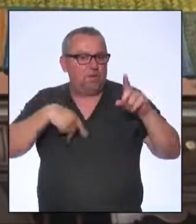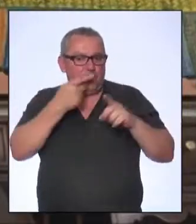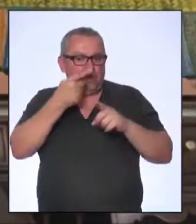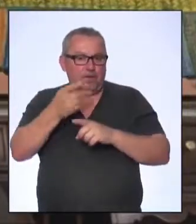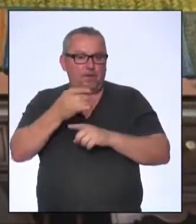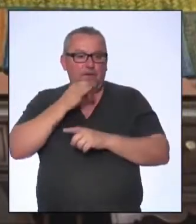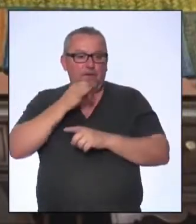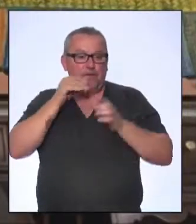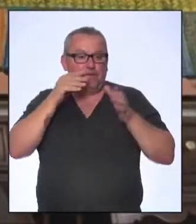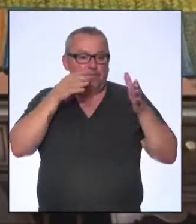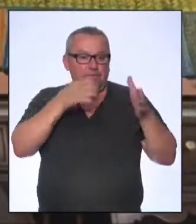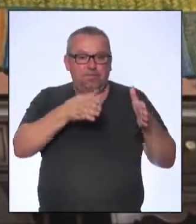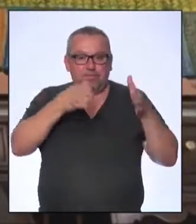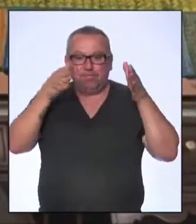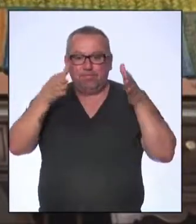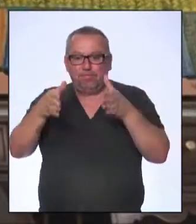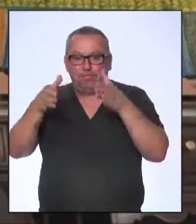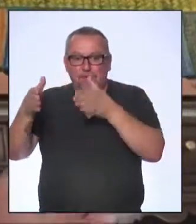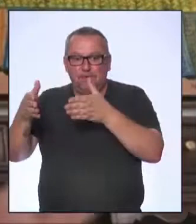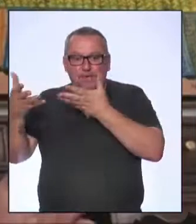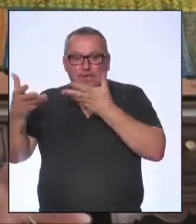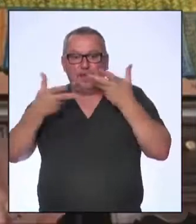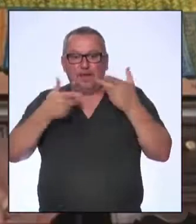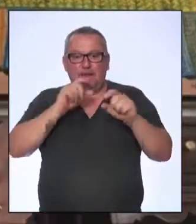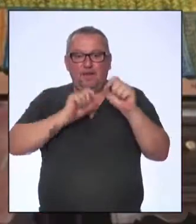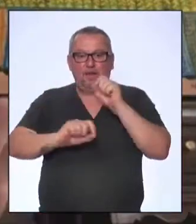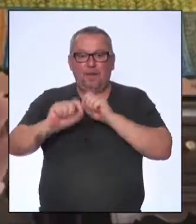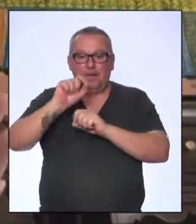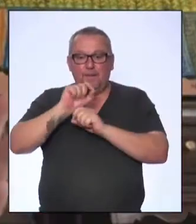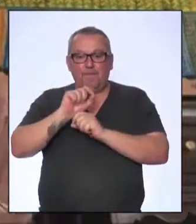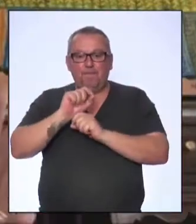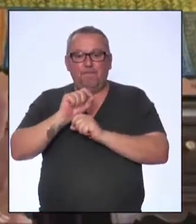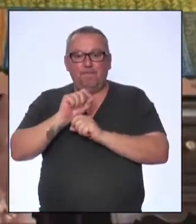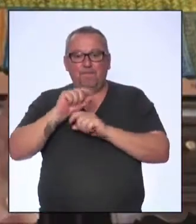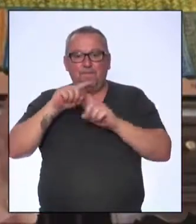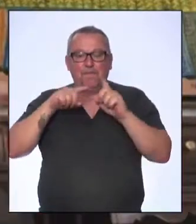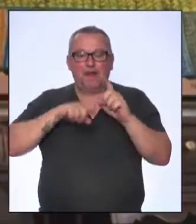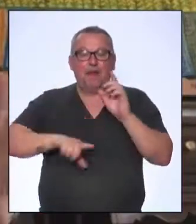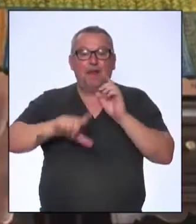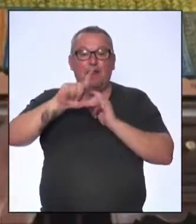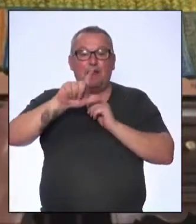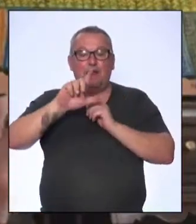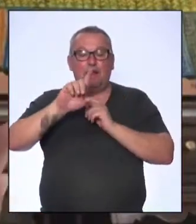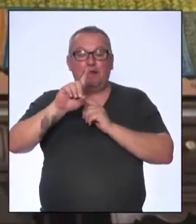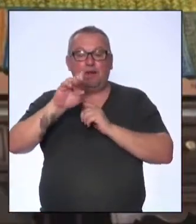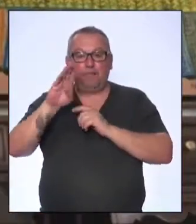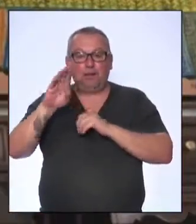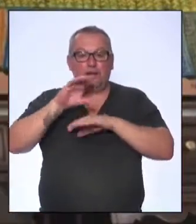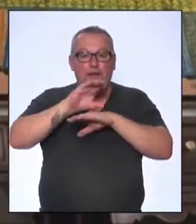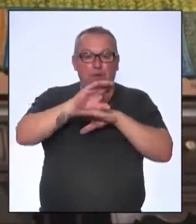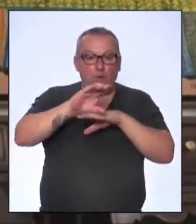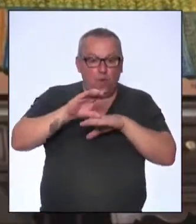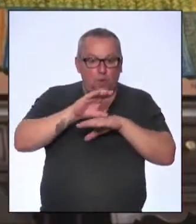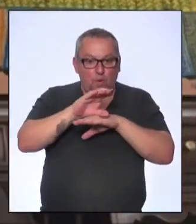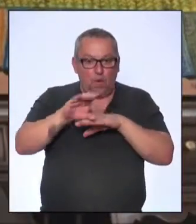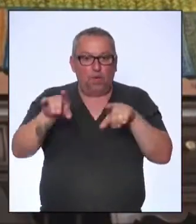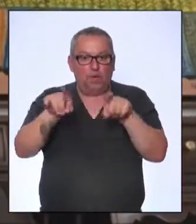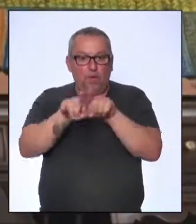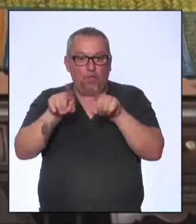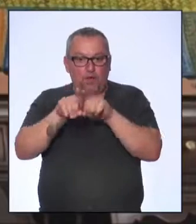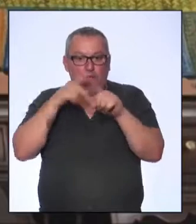Você enfatiza muito, trazendo desde a LDB e a Constituição e tudo, falando